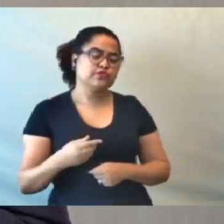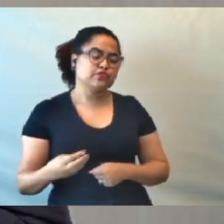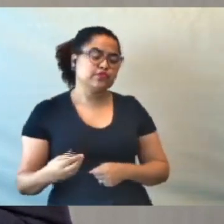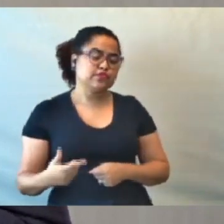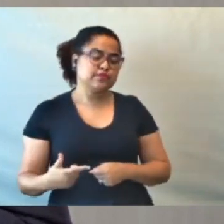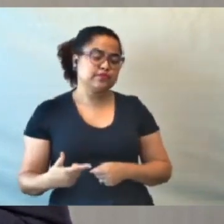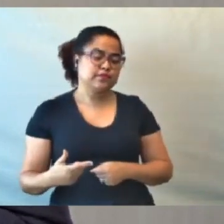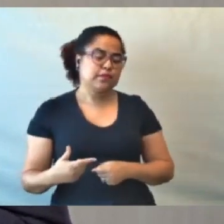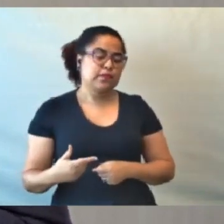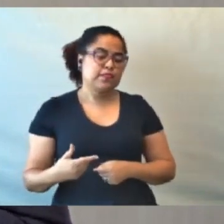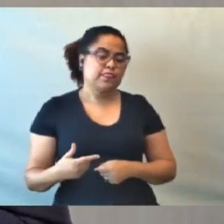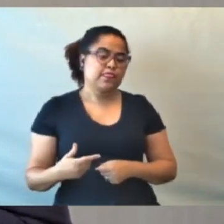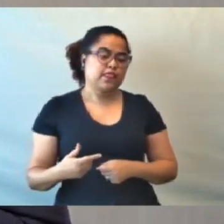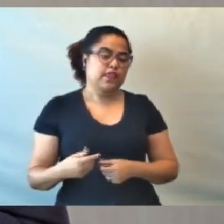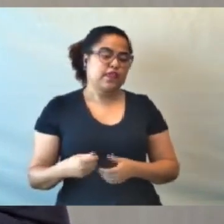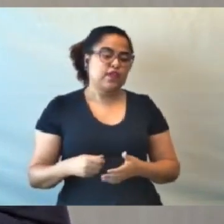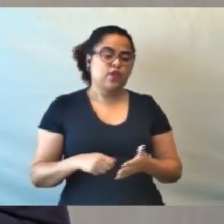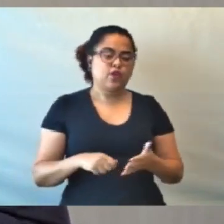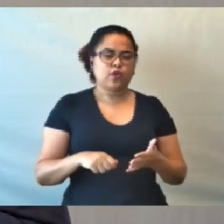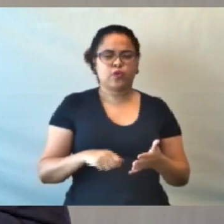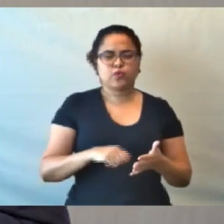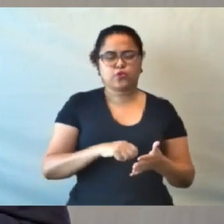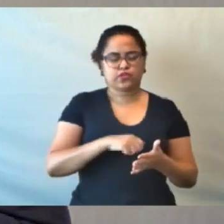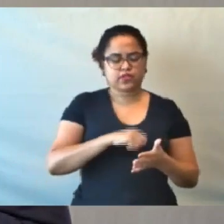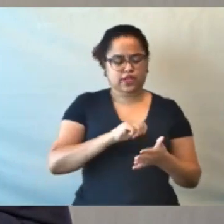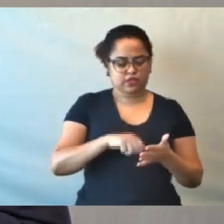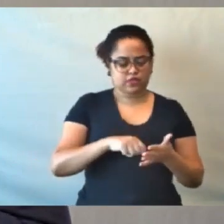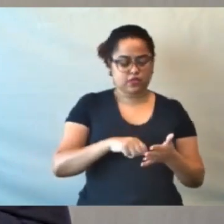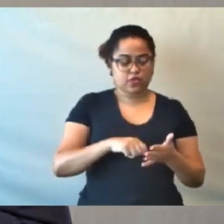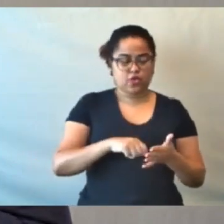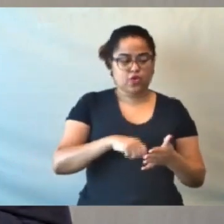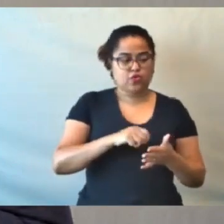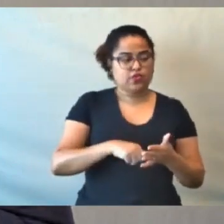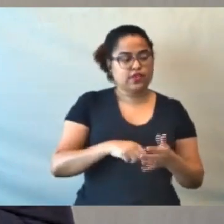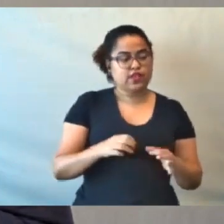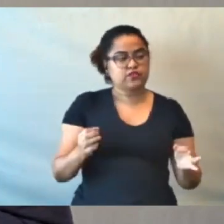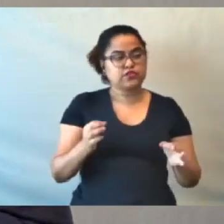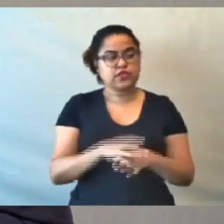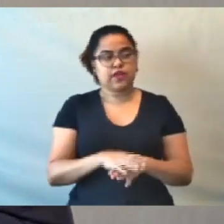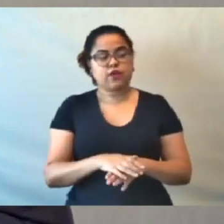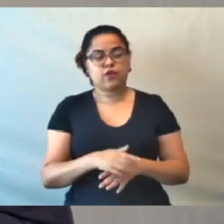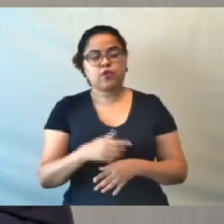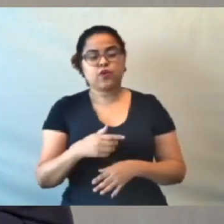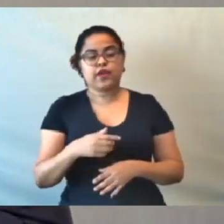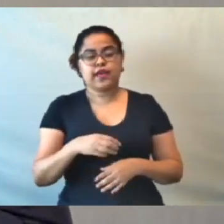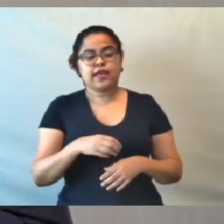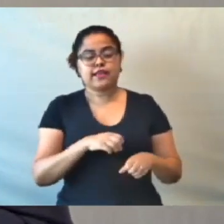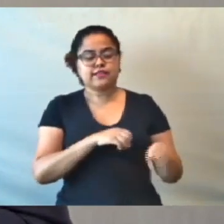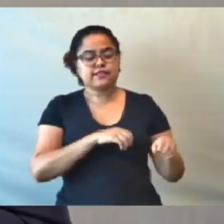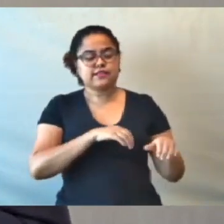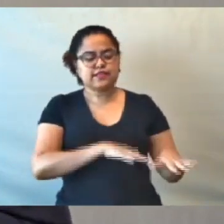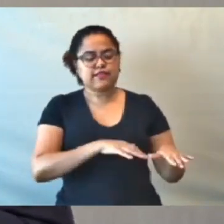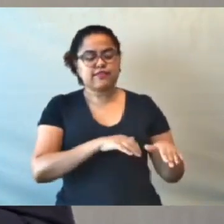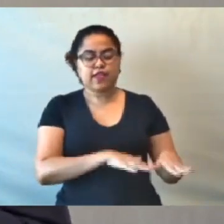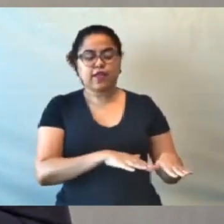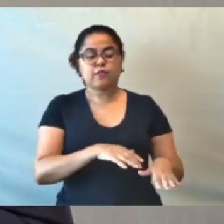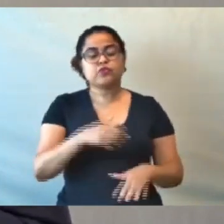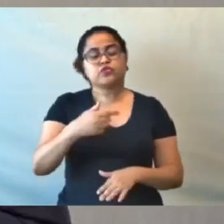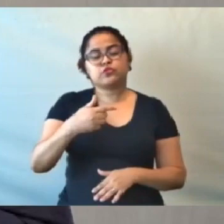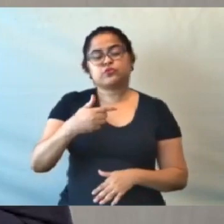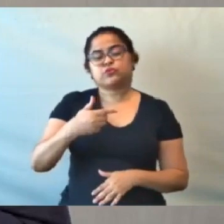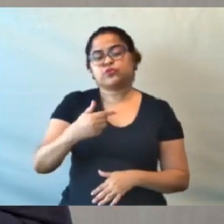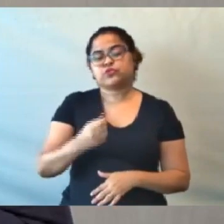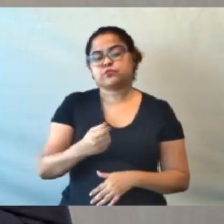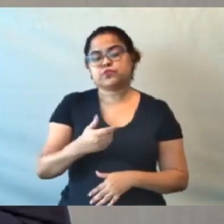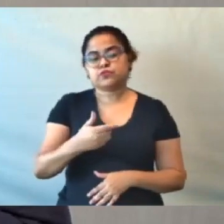23, se não me engano, setembro de 2023, se encerra o contrato. Neste momento, quase um